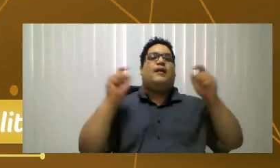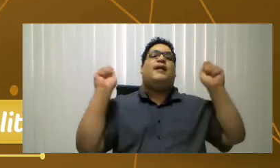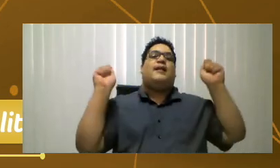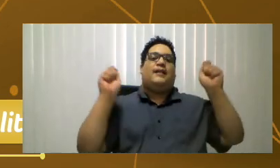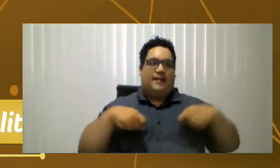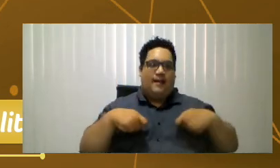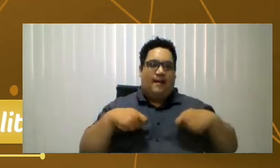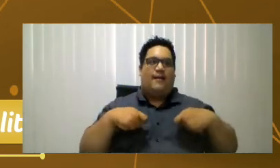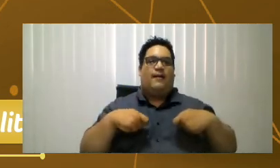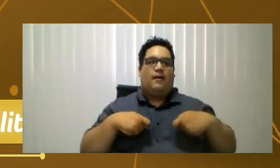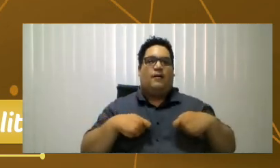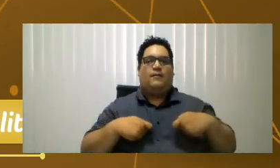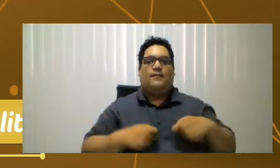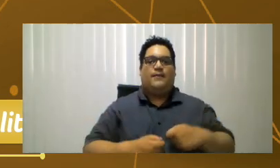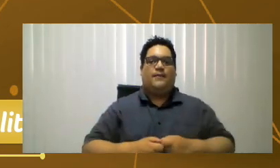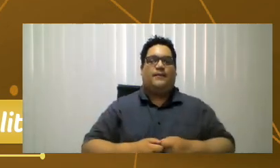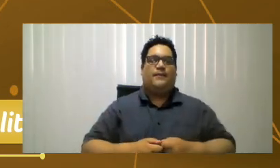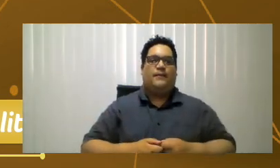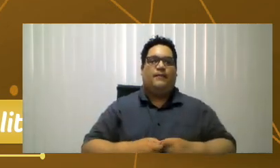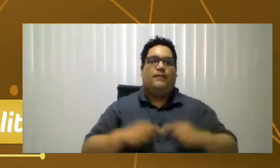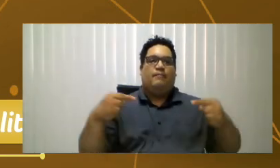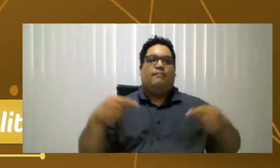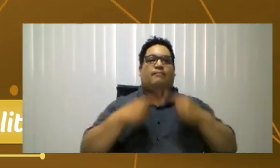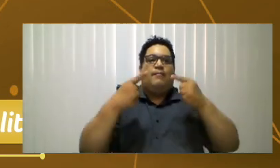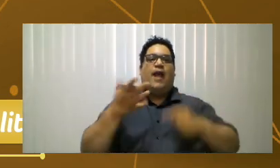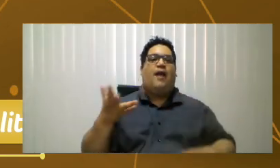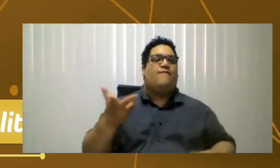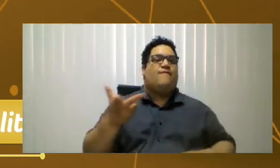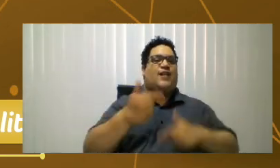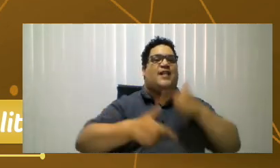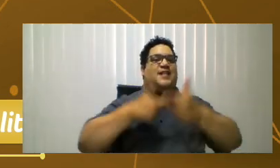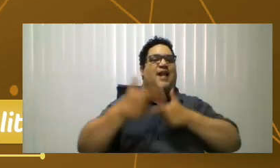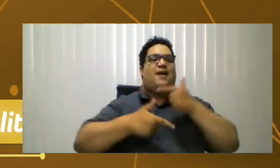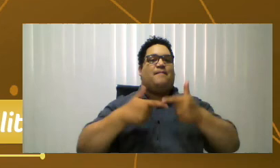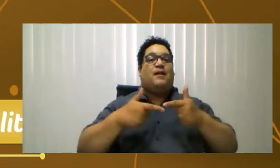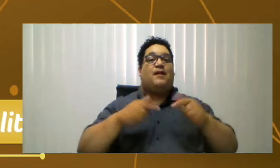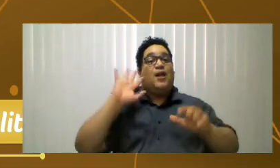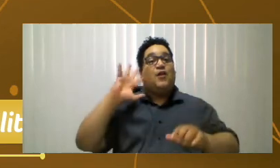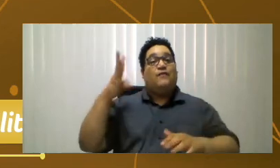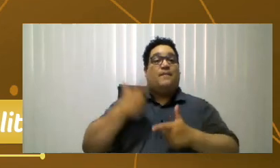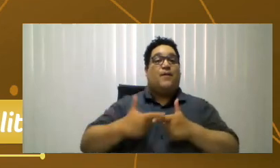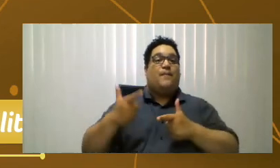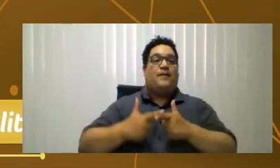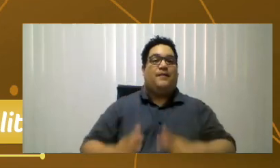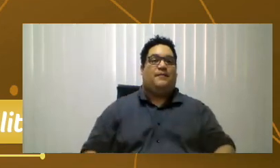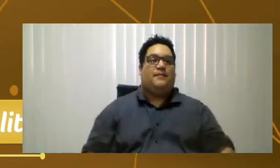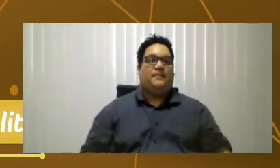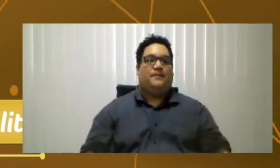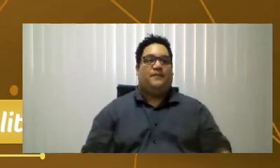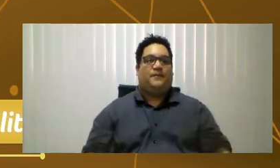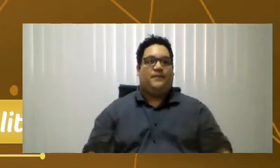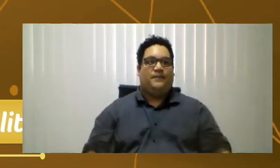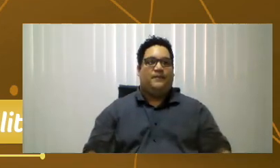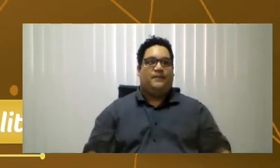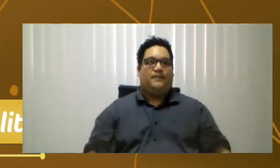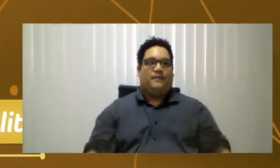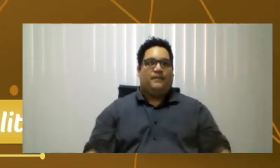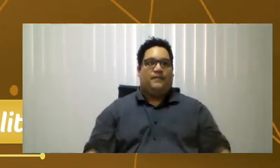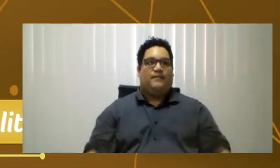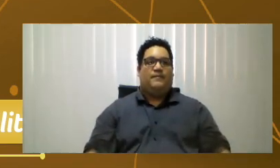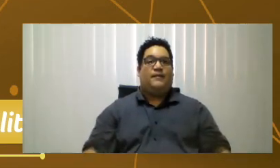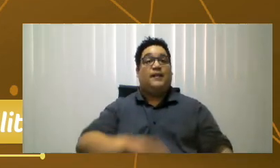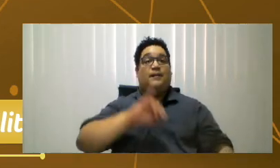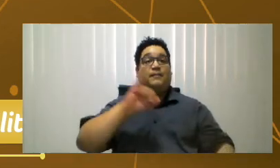nos dá a melhor eficiência para atuar nesse tipo de problema. Ô Silas, eu diria que, complementando